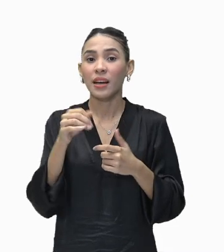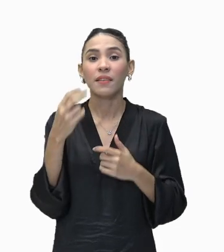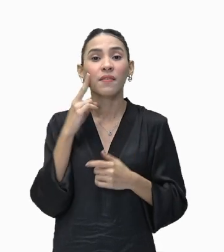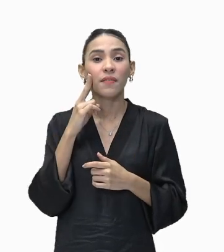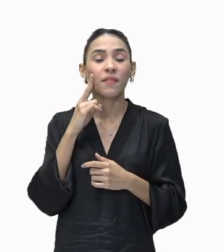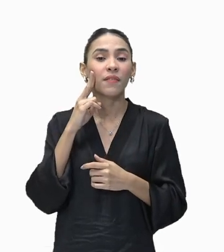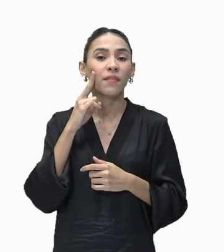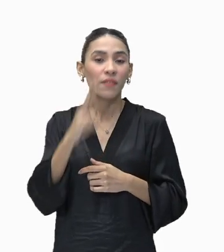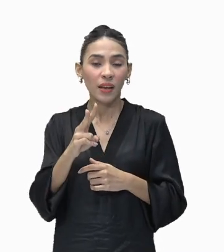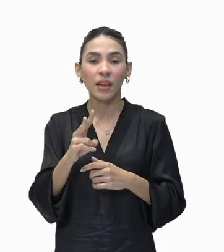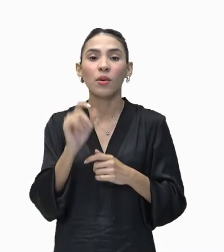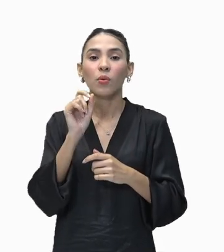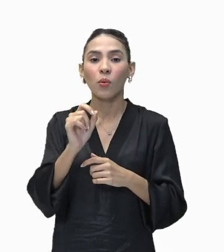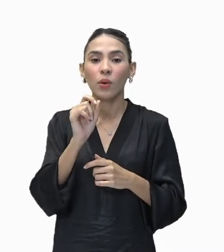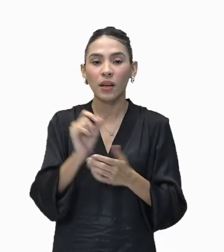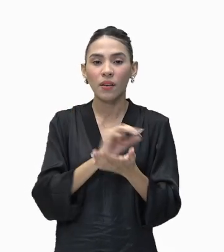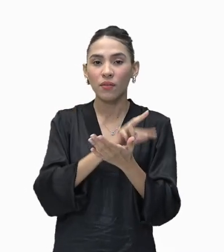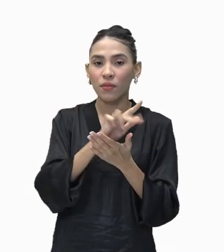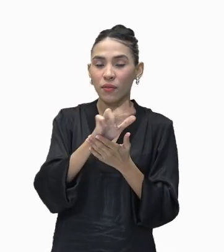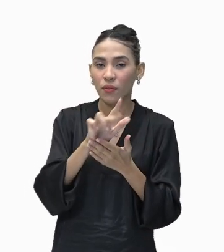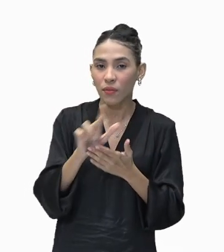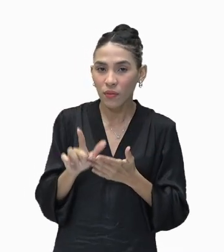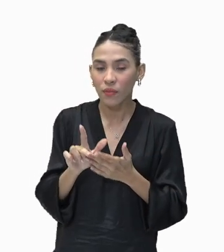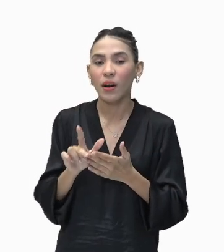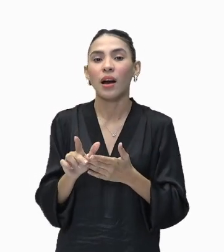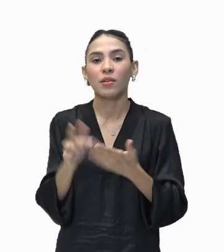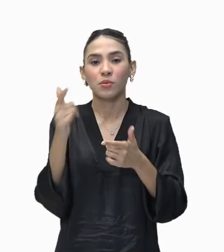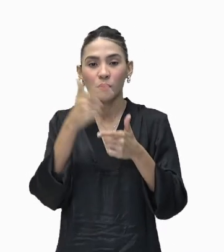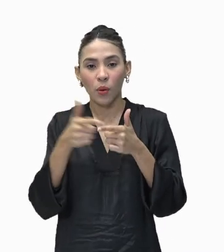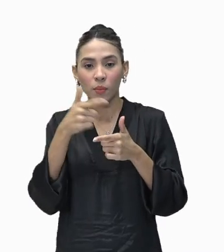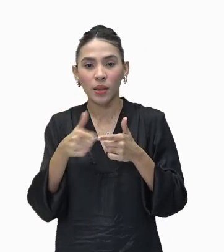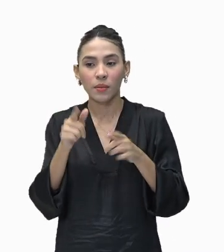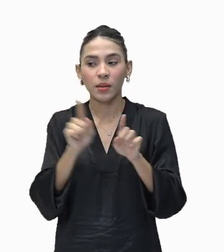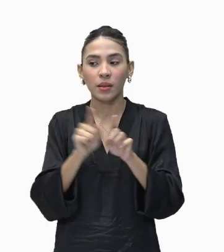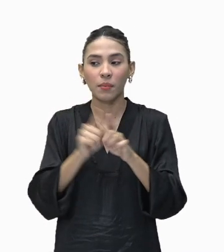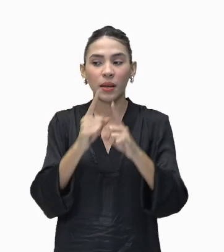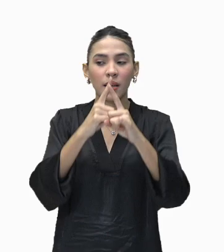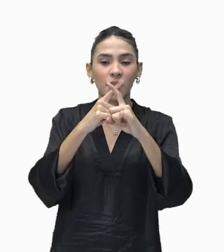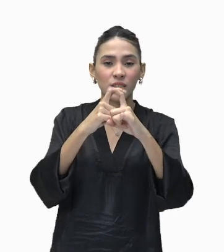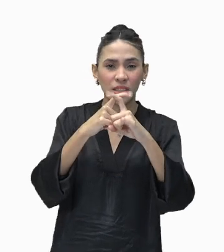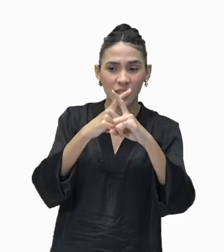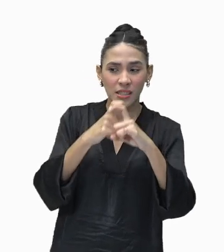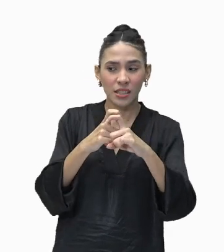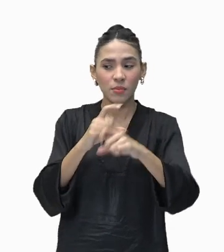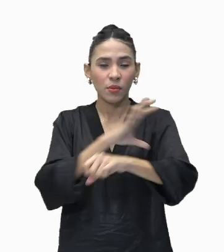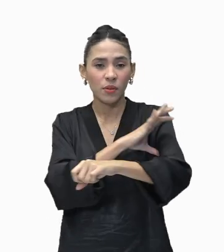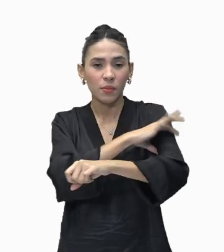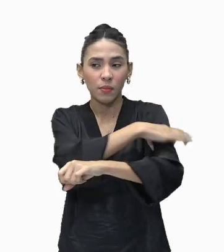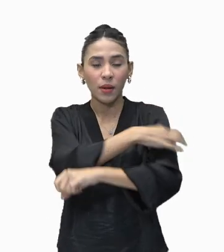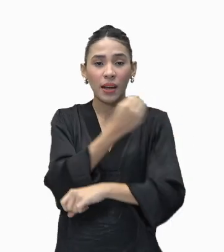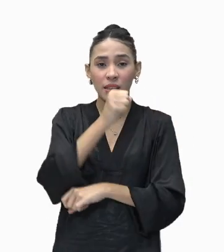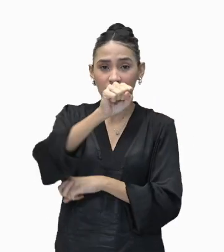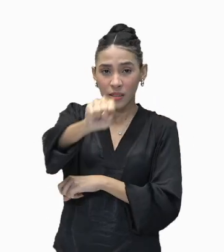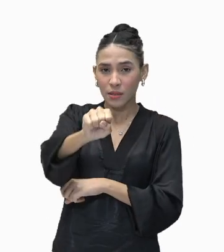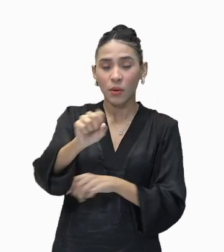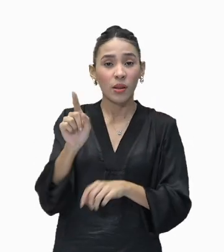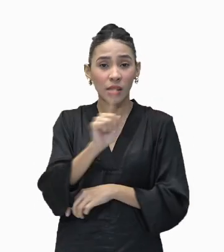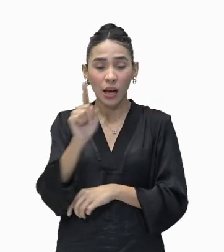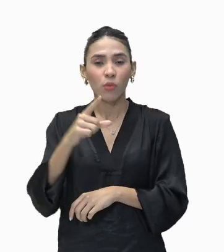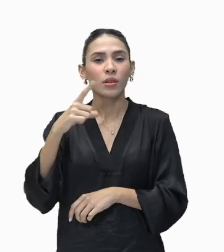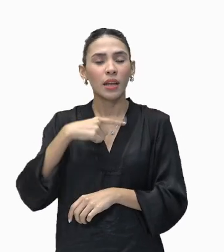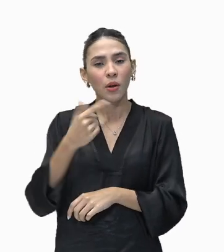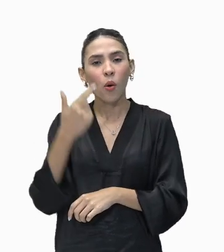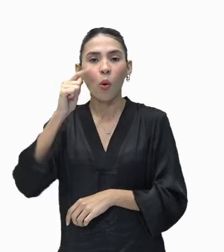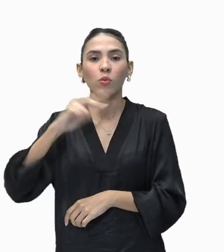regimes totalitários dentro da Europa. Somente o nazismo e fascismo? Não. Existiram outros em Portugal, na